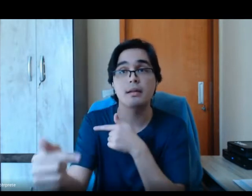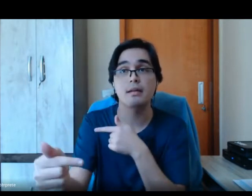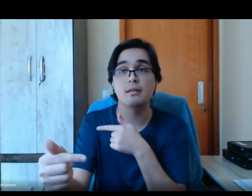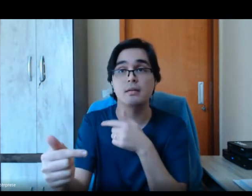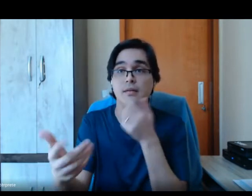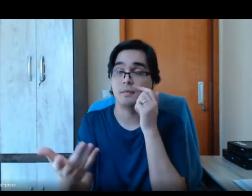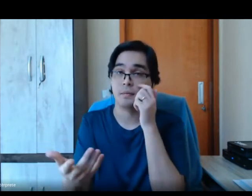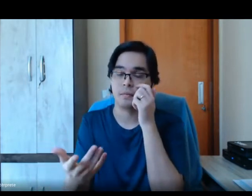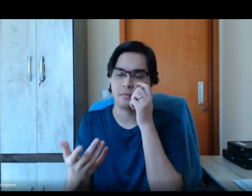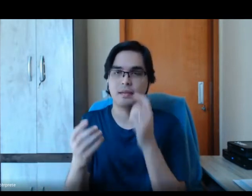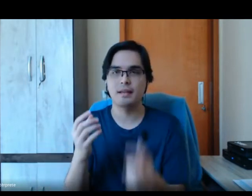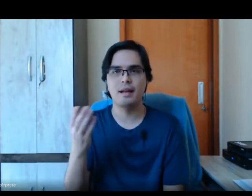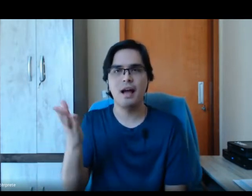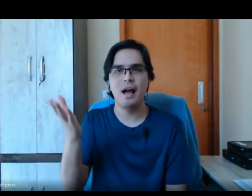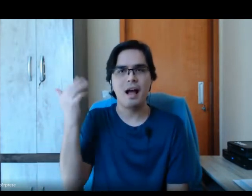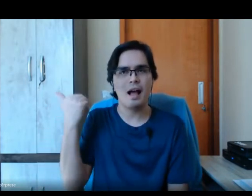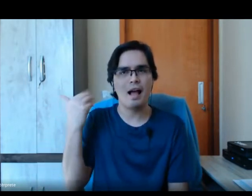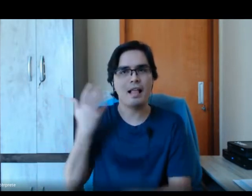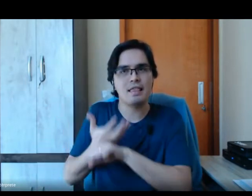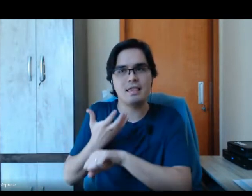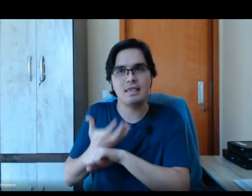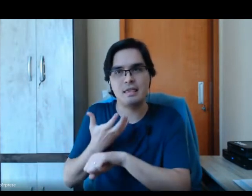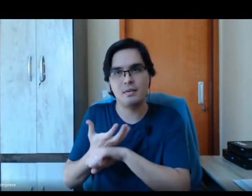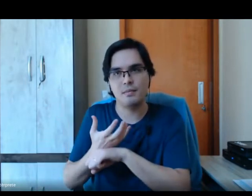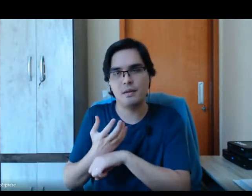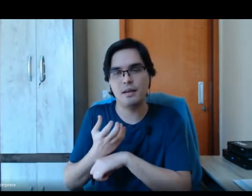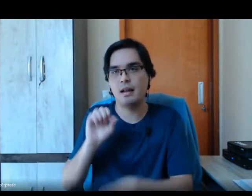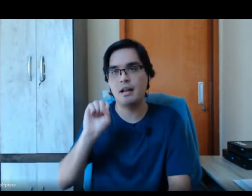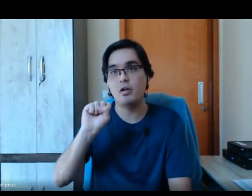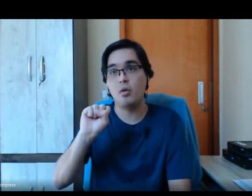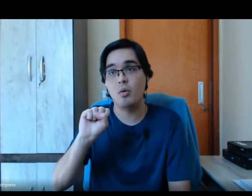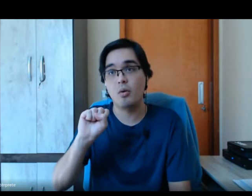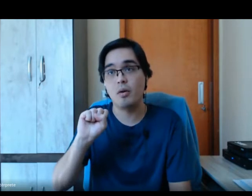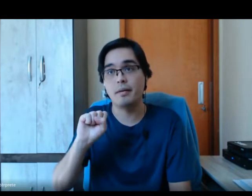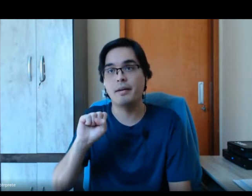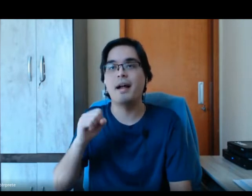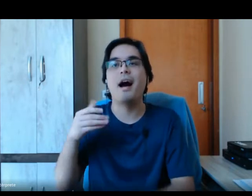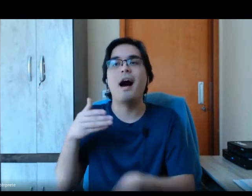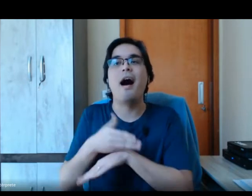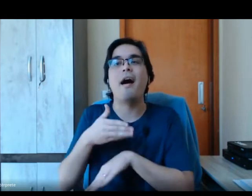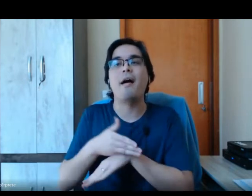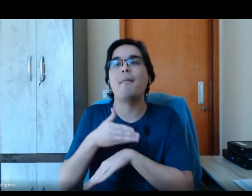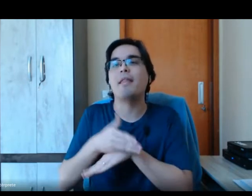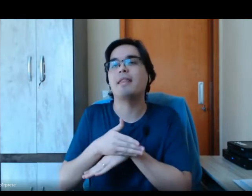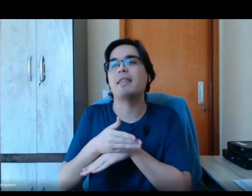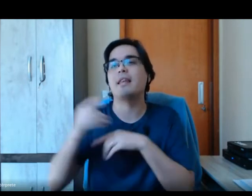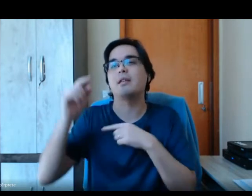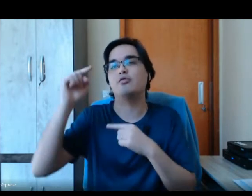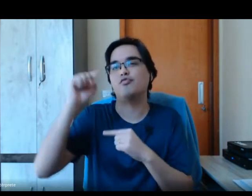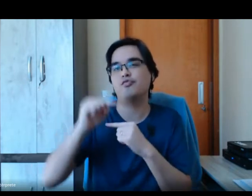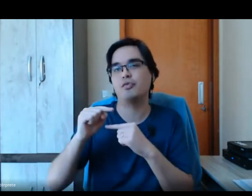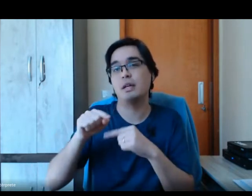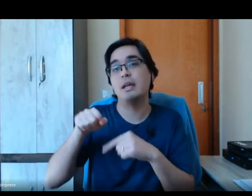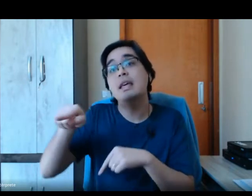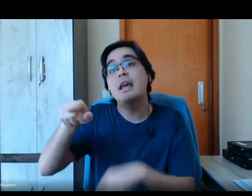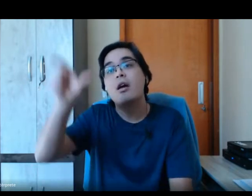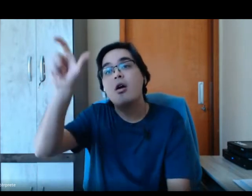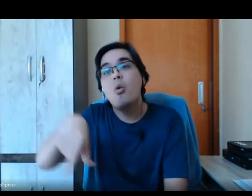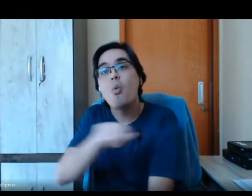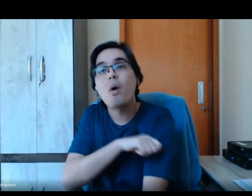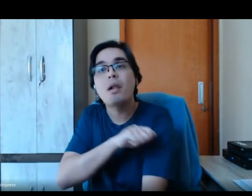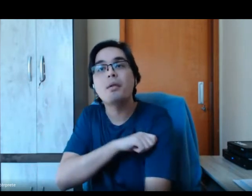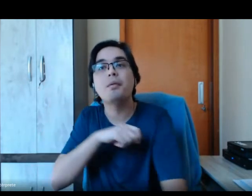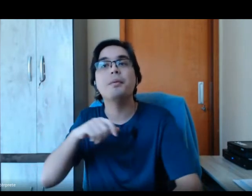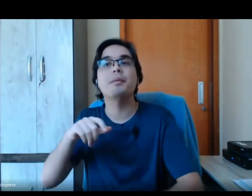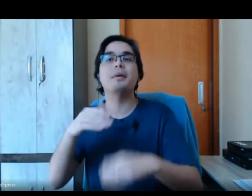deles. Nós vamos ter um trabalho, talvez, dobrado, triplicado, para, inclusive, fazer no modelo de EMP, que é uma coisa tudo nova, a